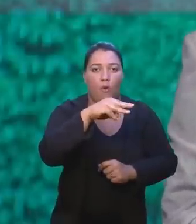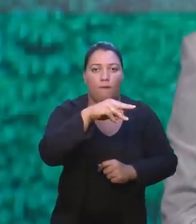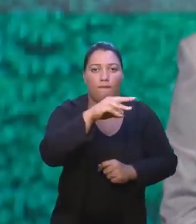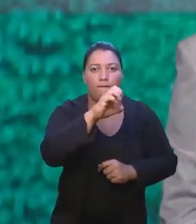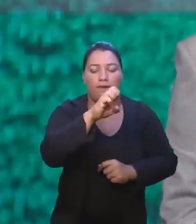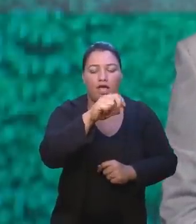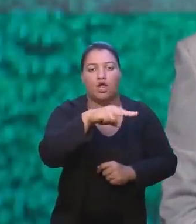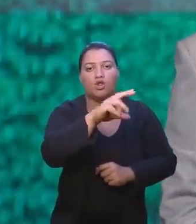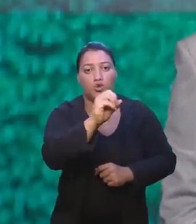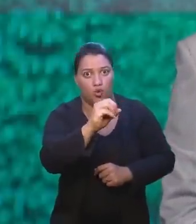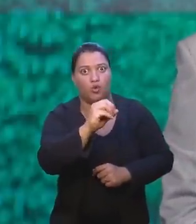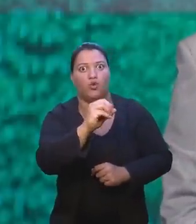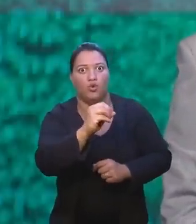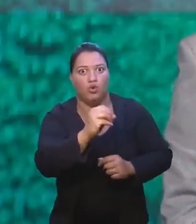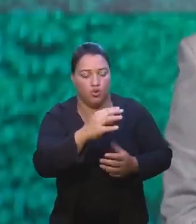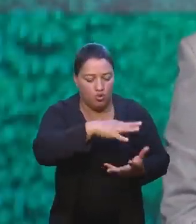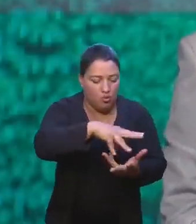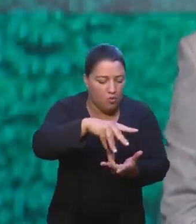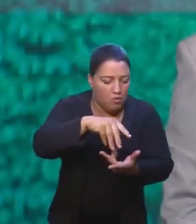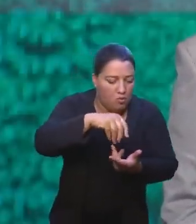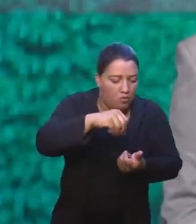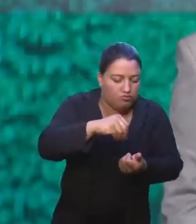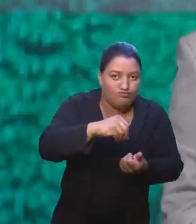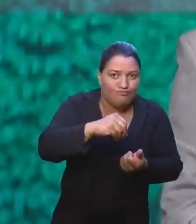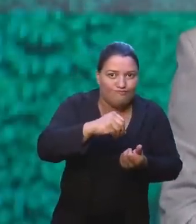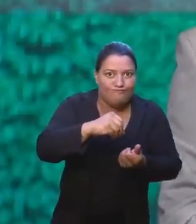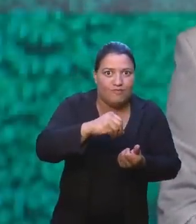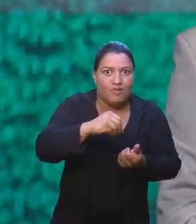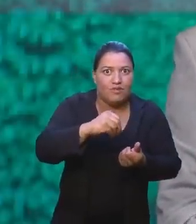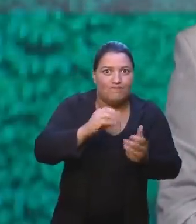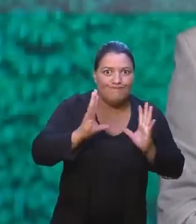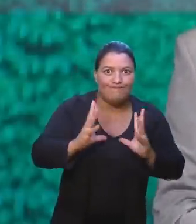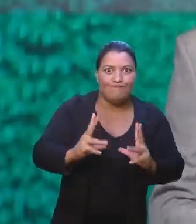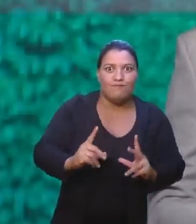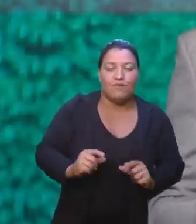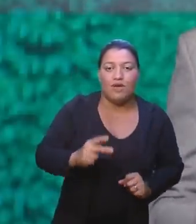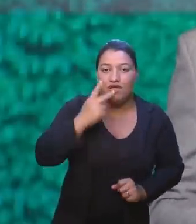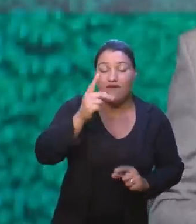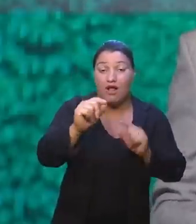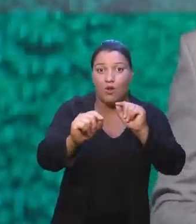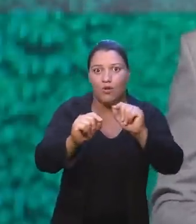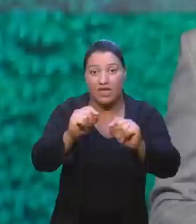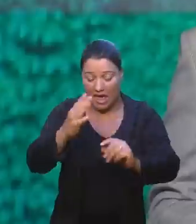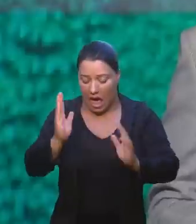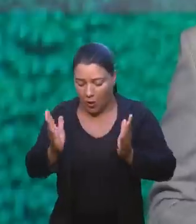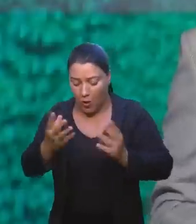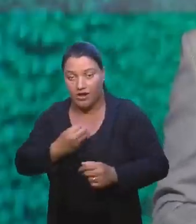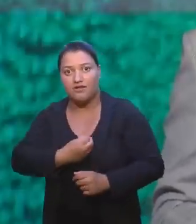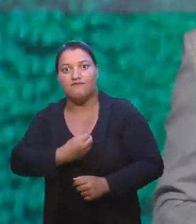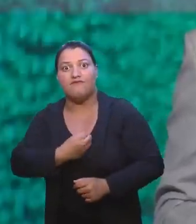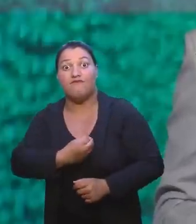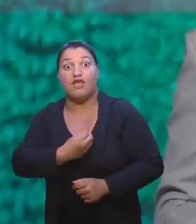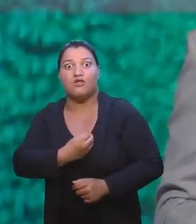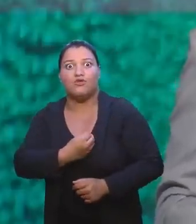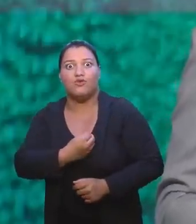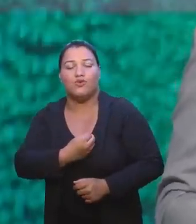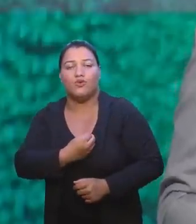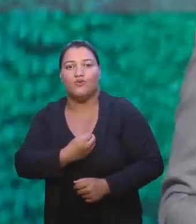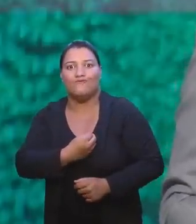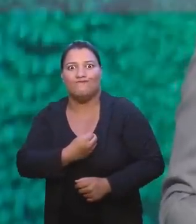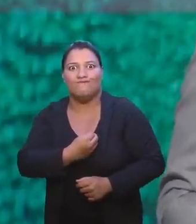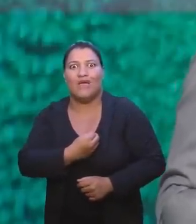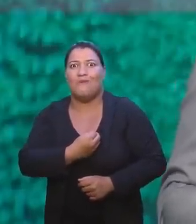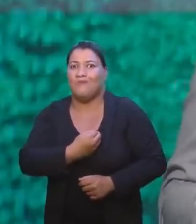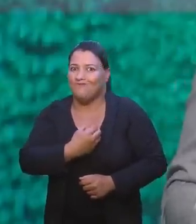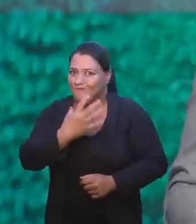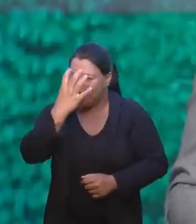Rumo do Mundo de Regeneração, onde ele vai nos dizer que nós estamos vivendo a mais